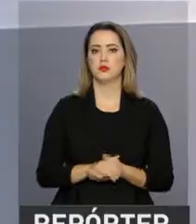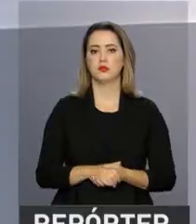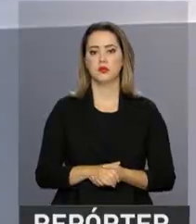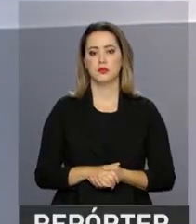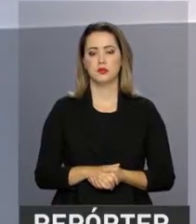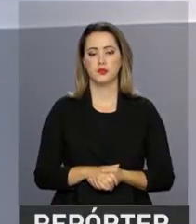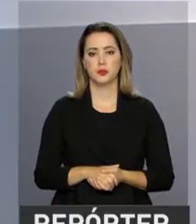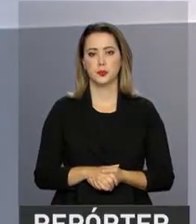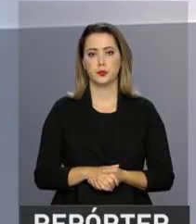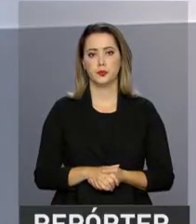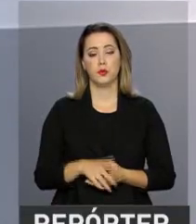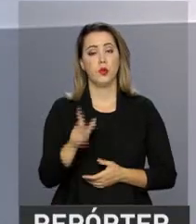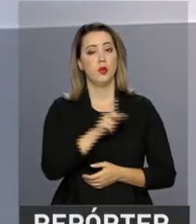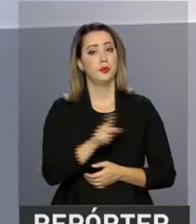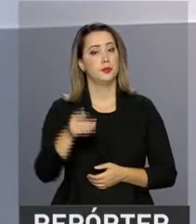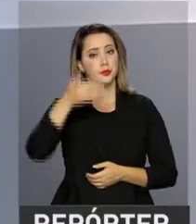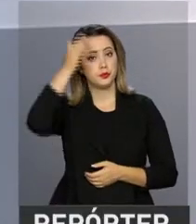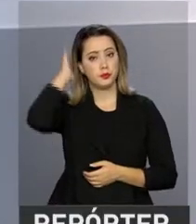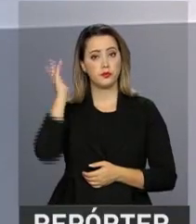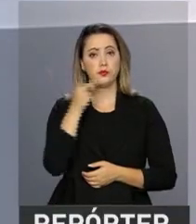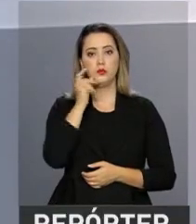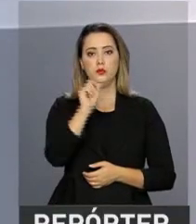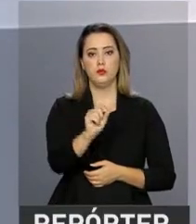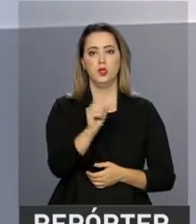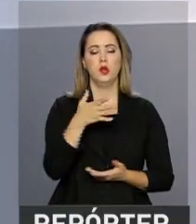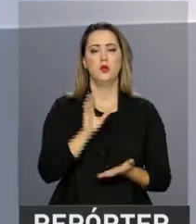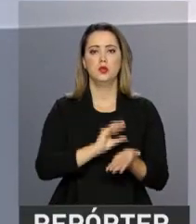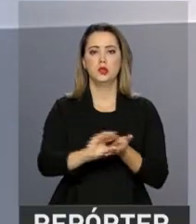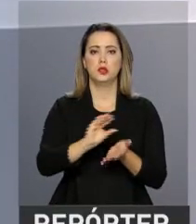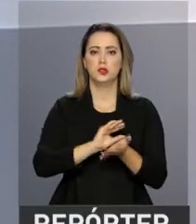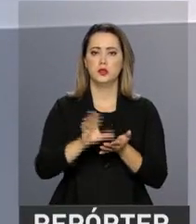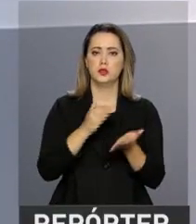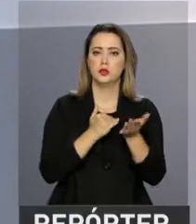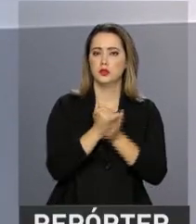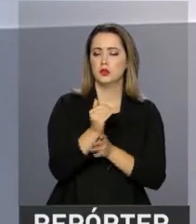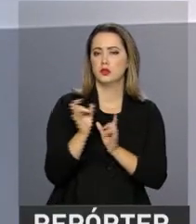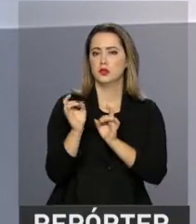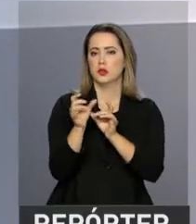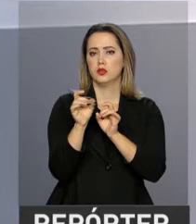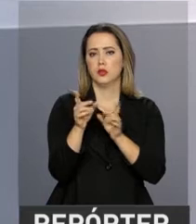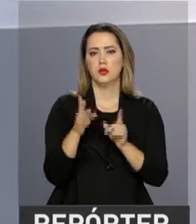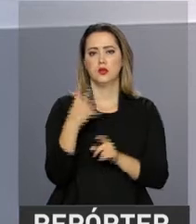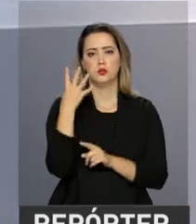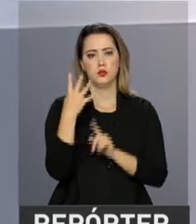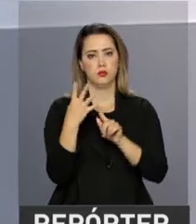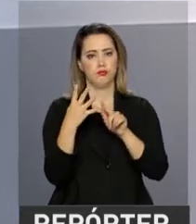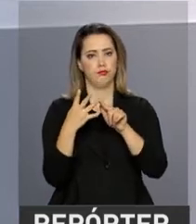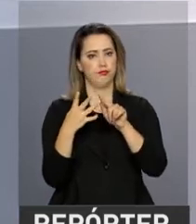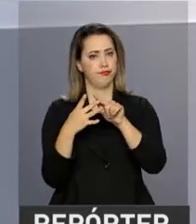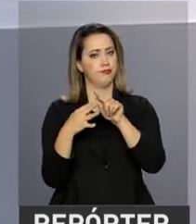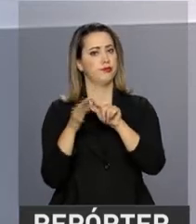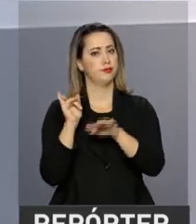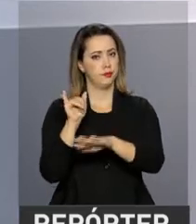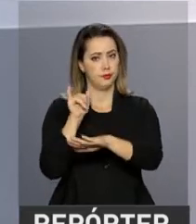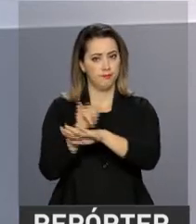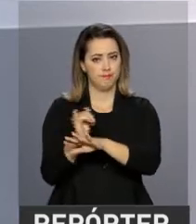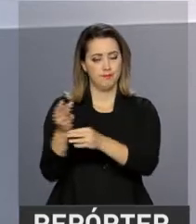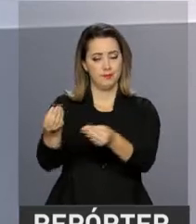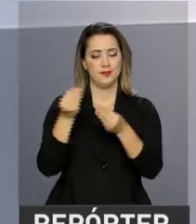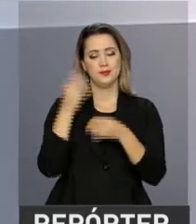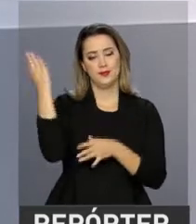já o presidente michel temer falou sobre o investimento inicial que a concessão dos quatro aeroportos vai trazer para o